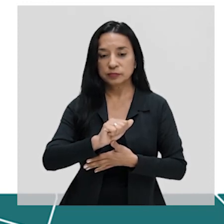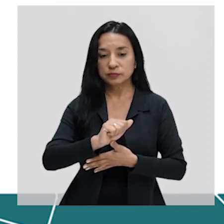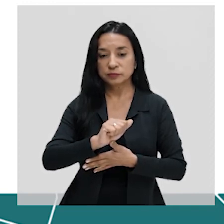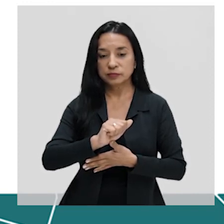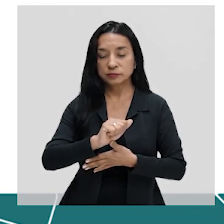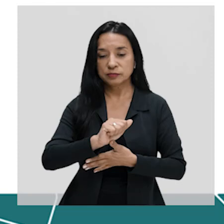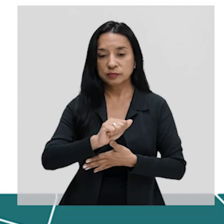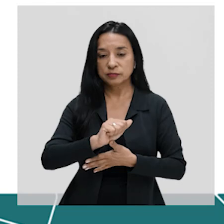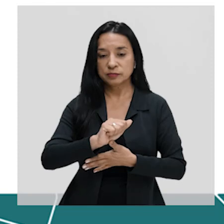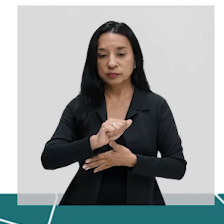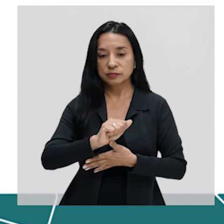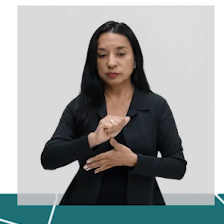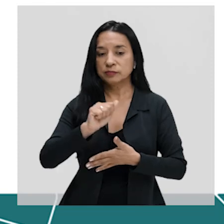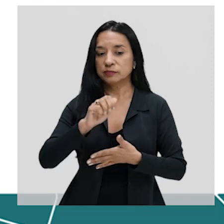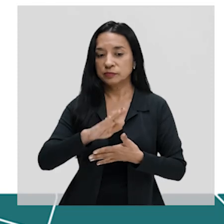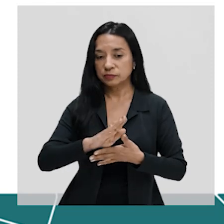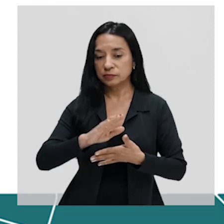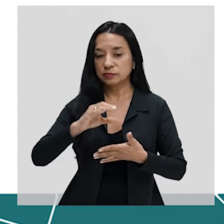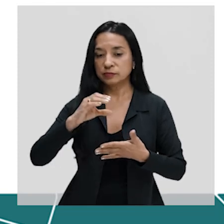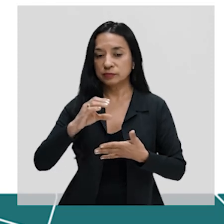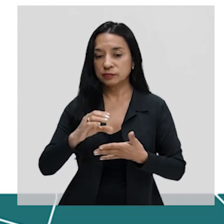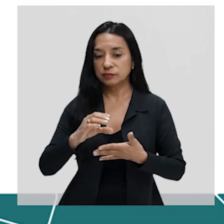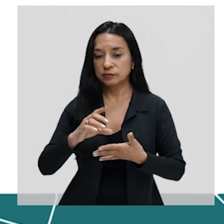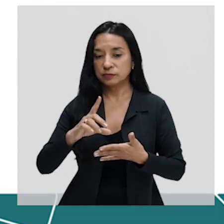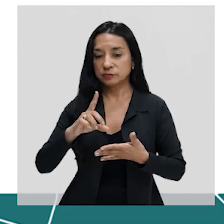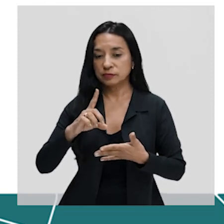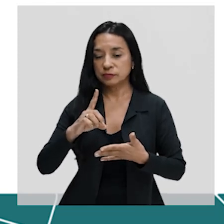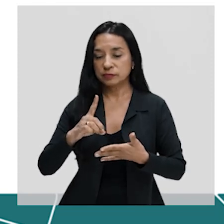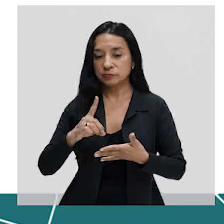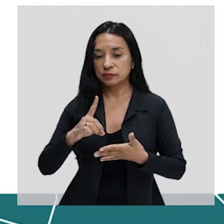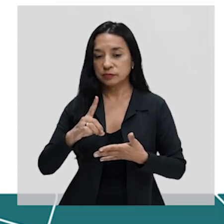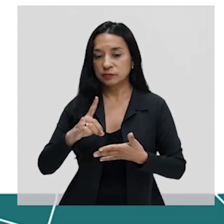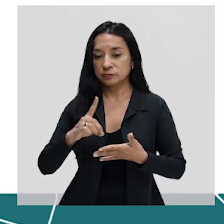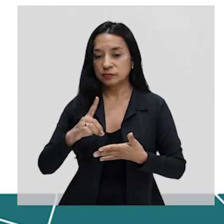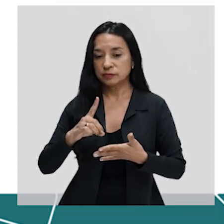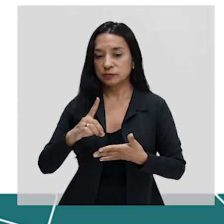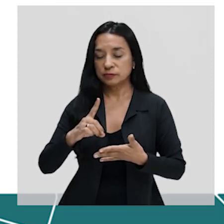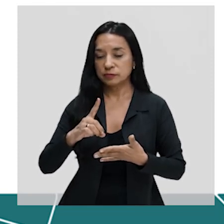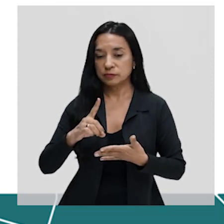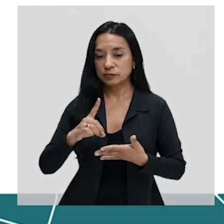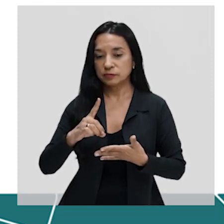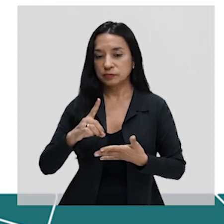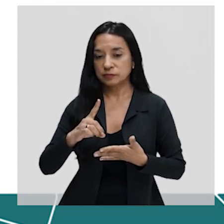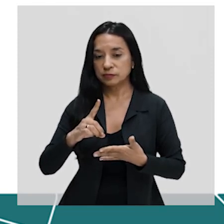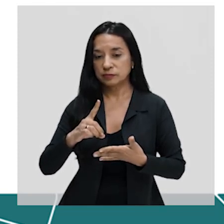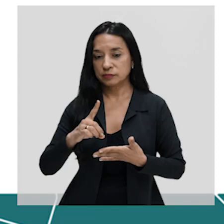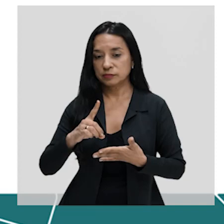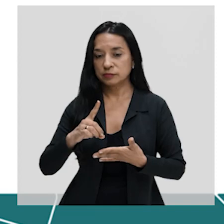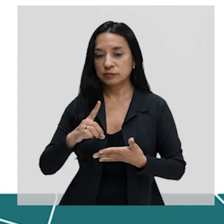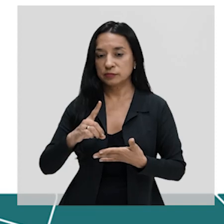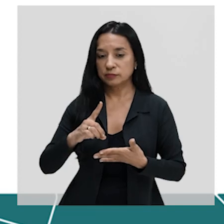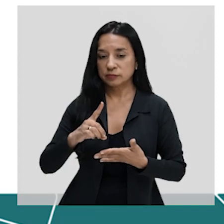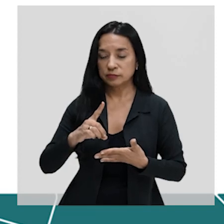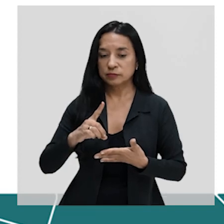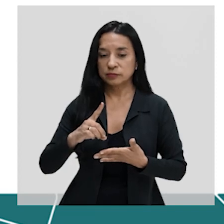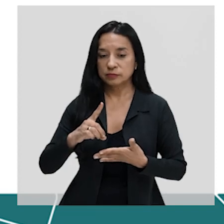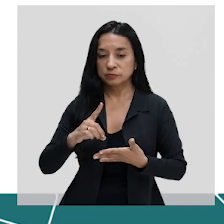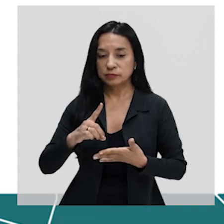houvessem medos, como existiriam ou existiria